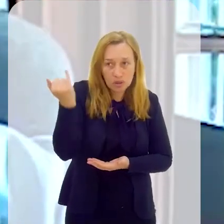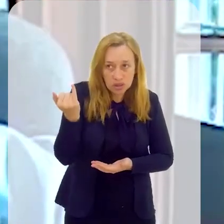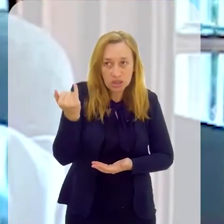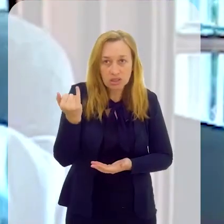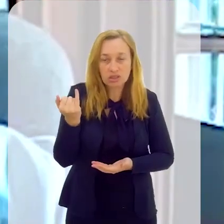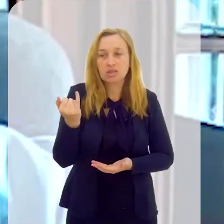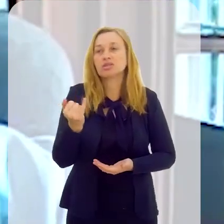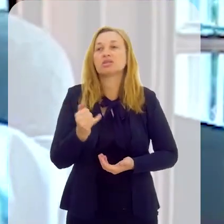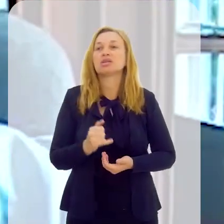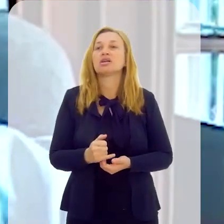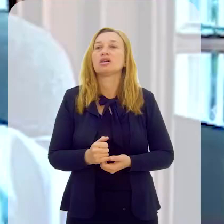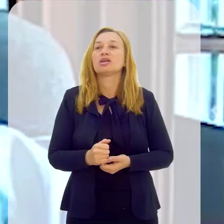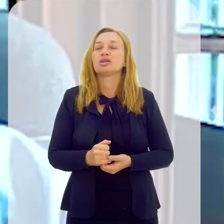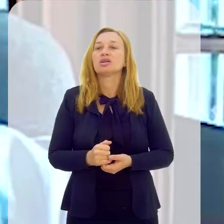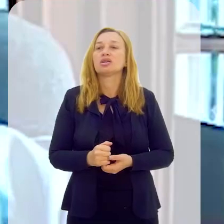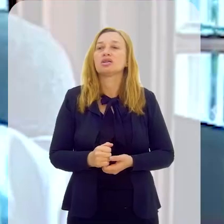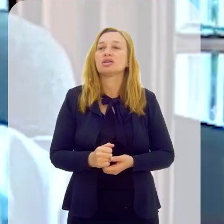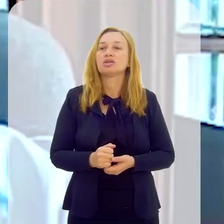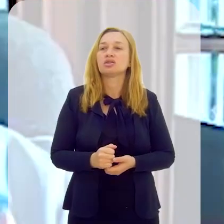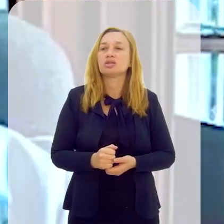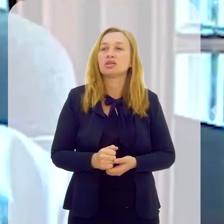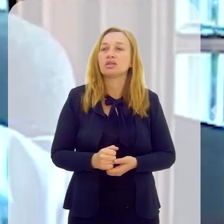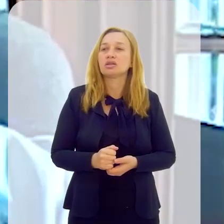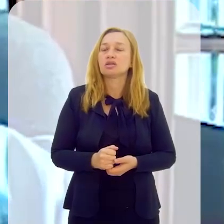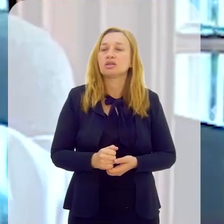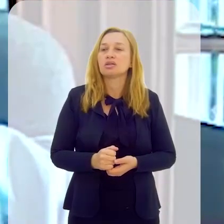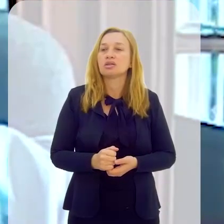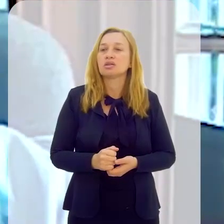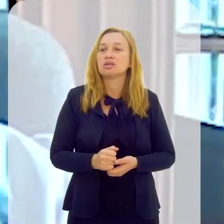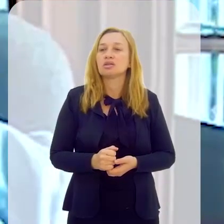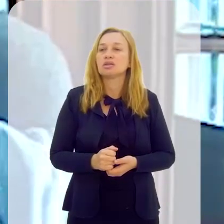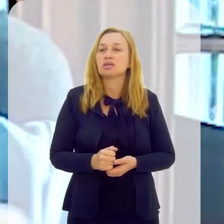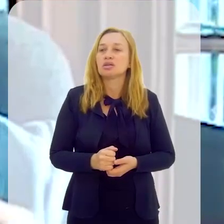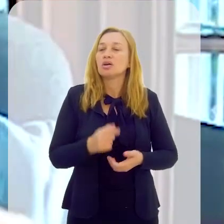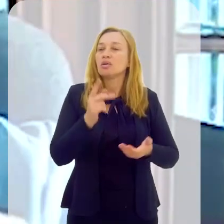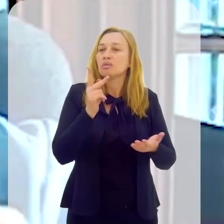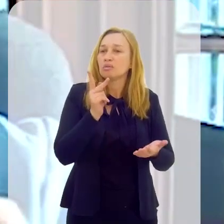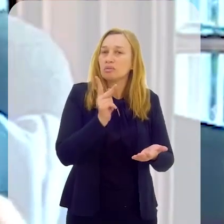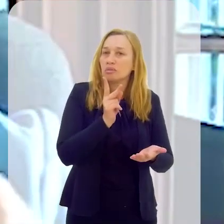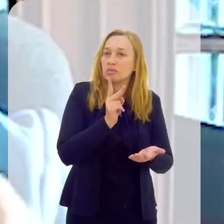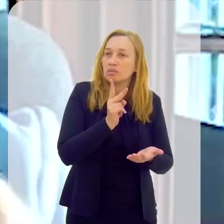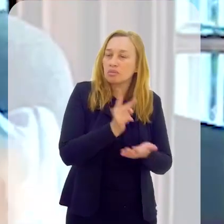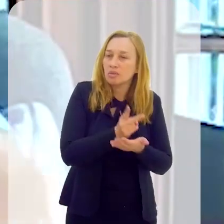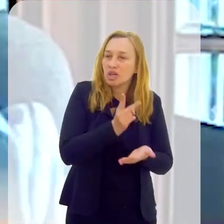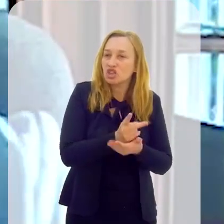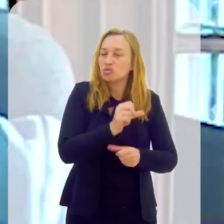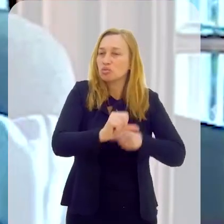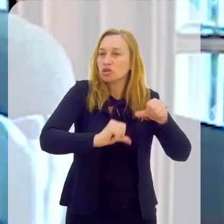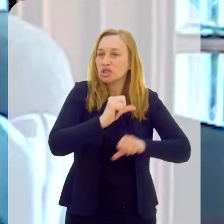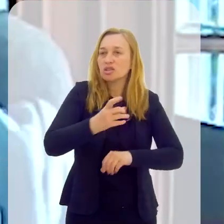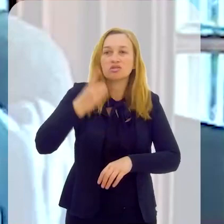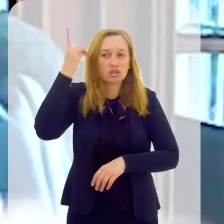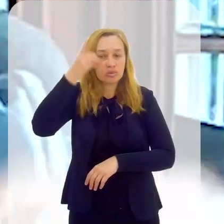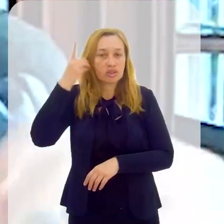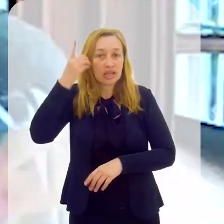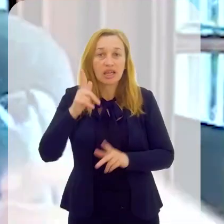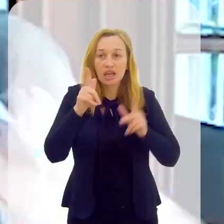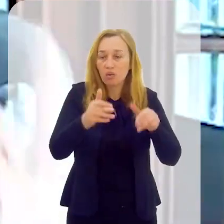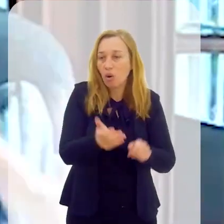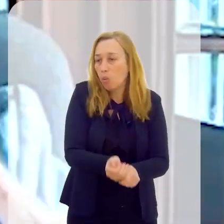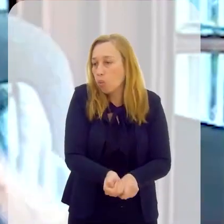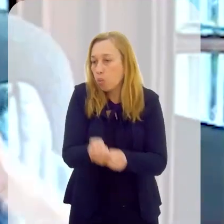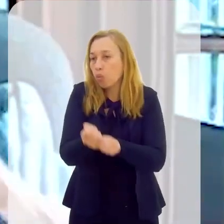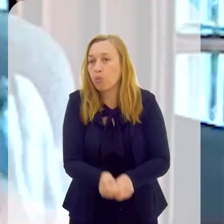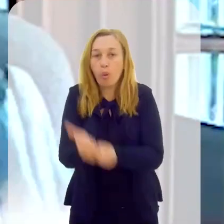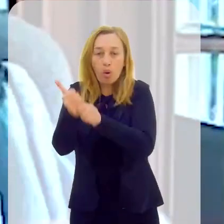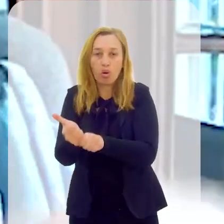importante quando começa uma nova legislatura, mesmo que seja o caso de reeleição, é que nem